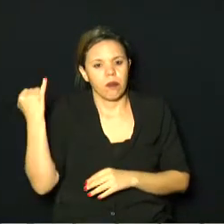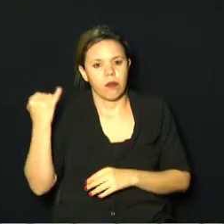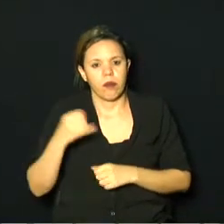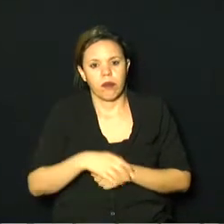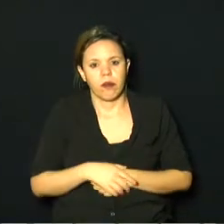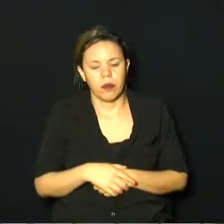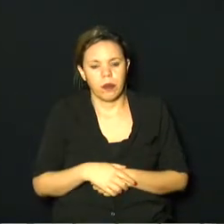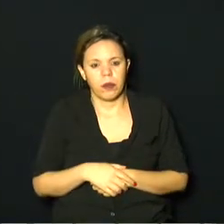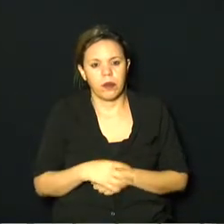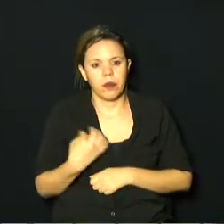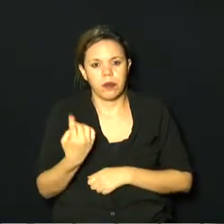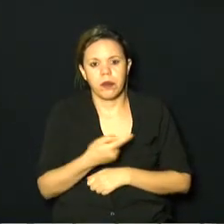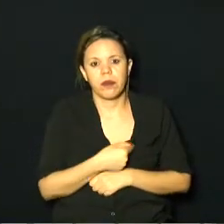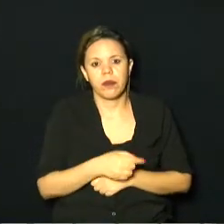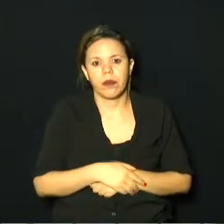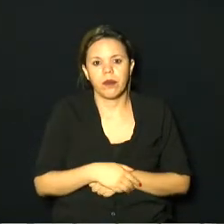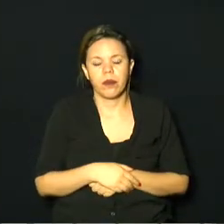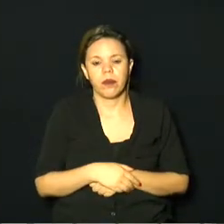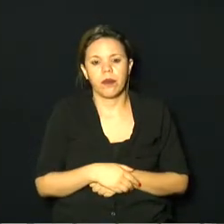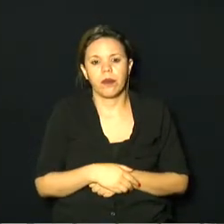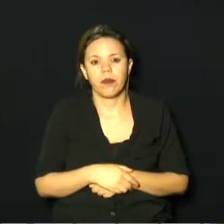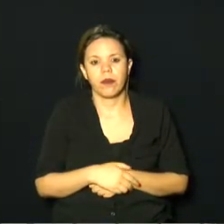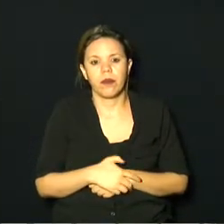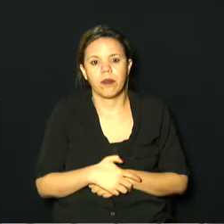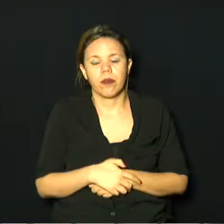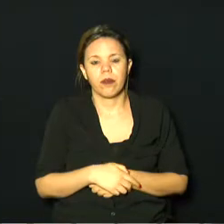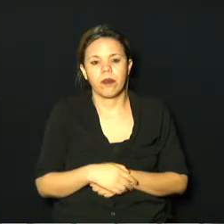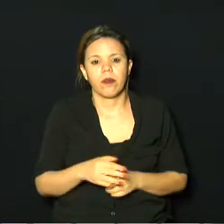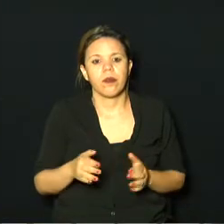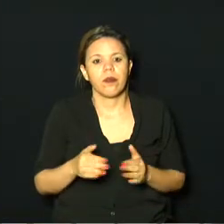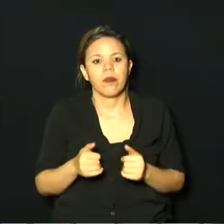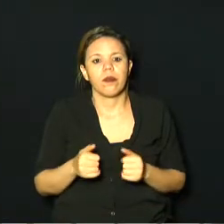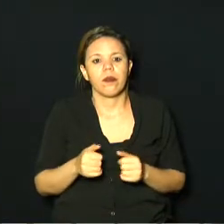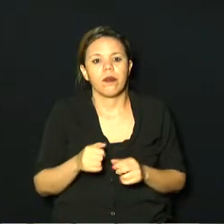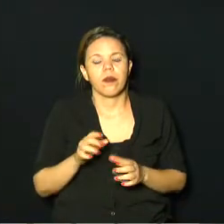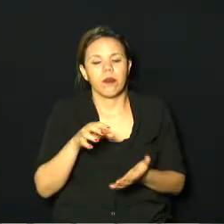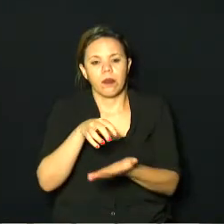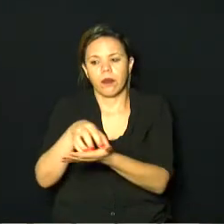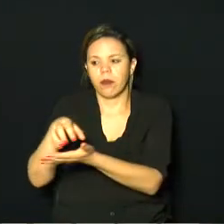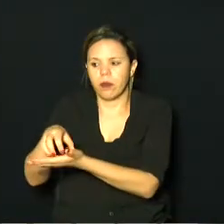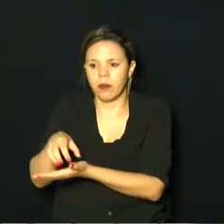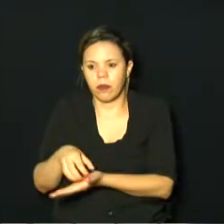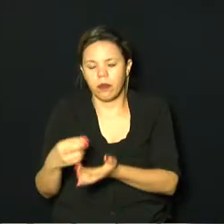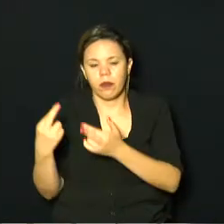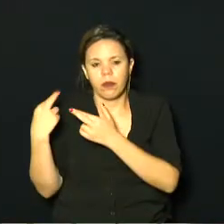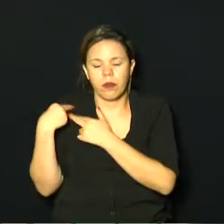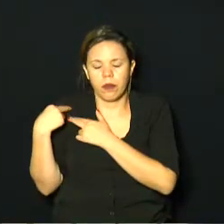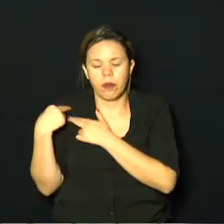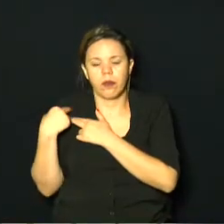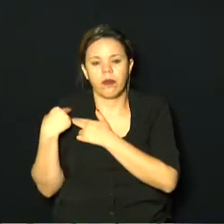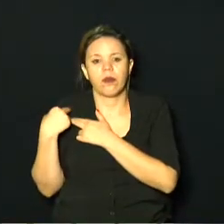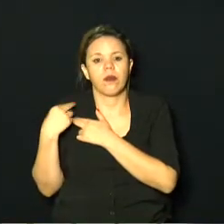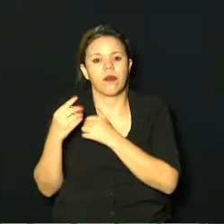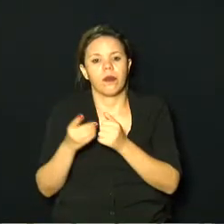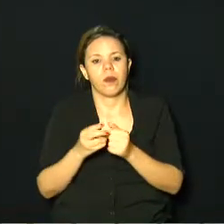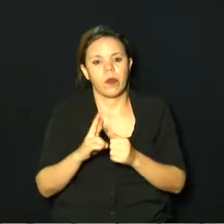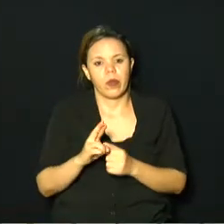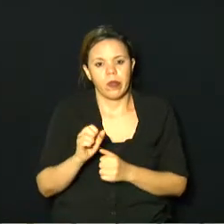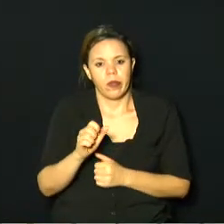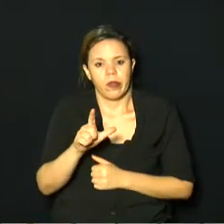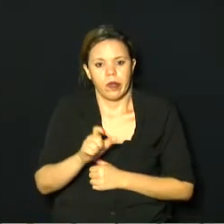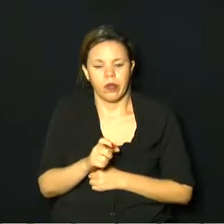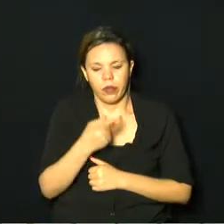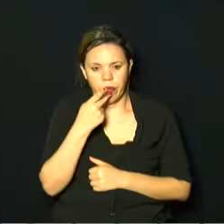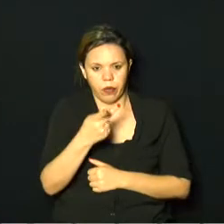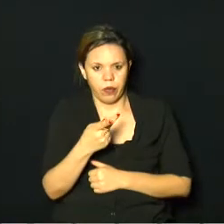importantes, da gente apelar a esses órgãos que o doutor Alexandre citou, né? Eu já